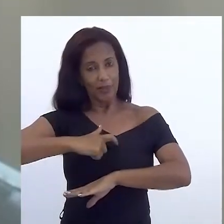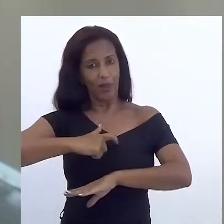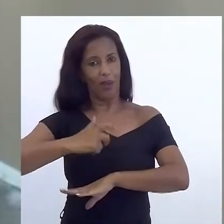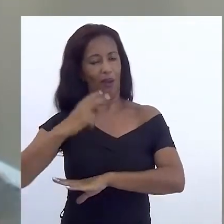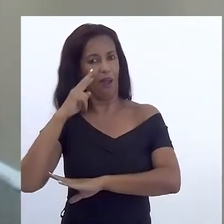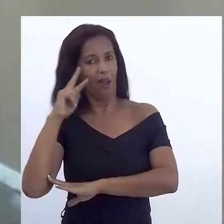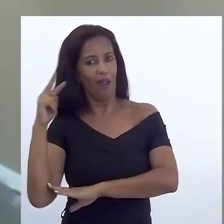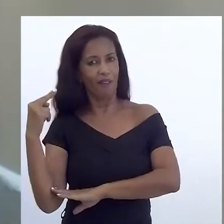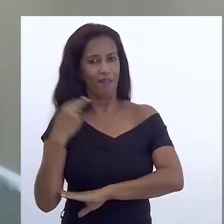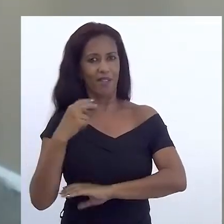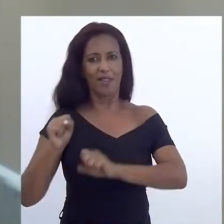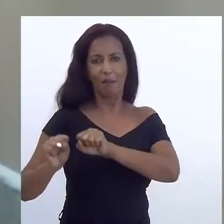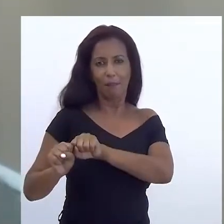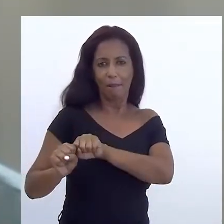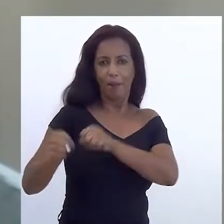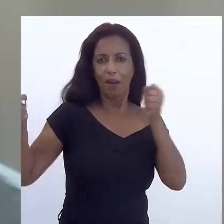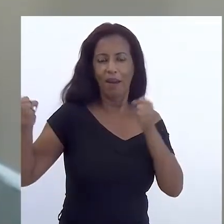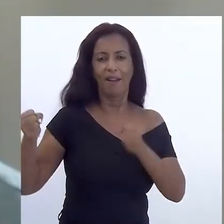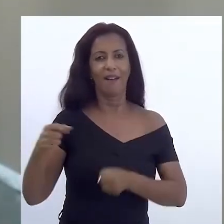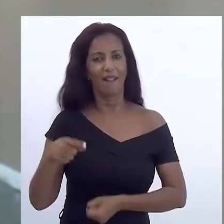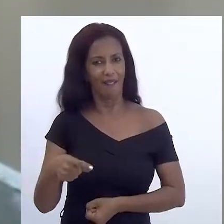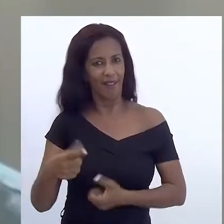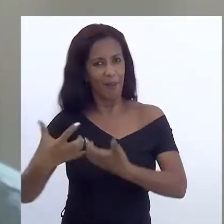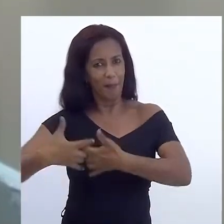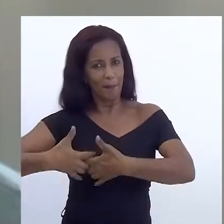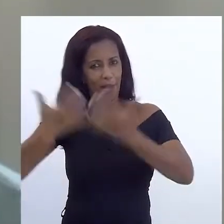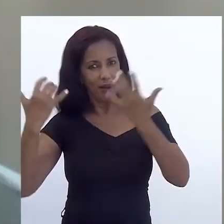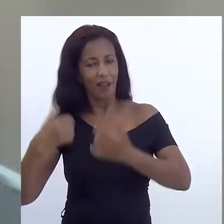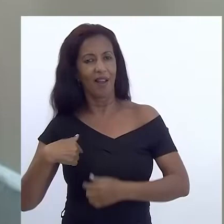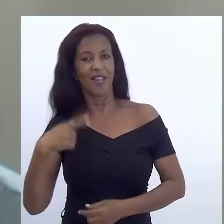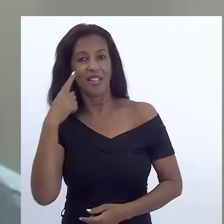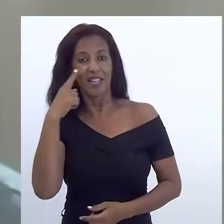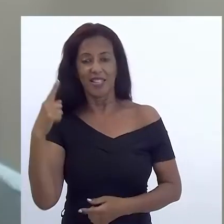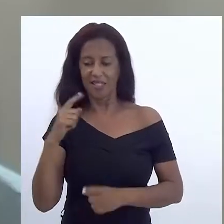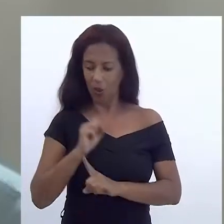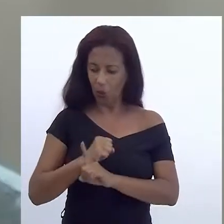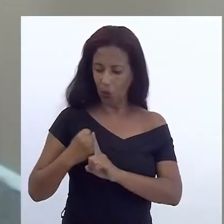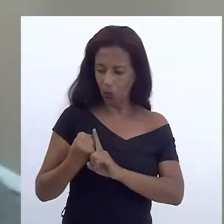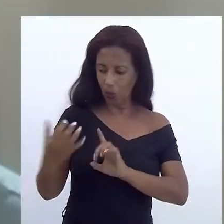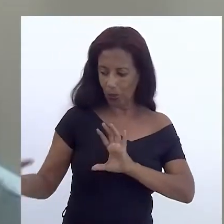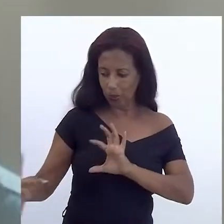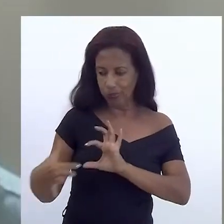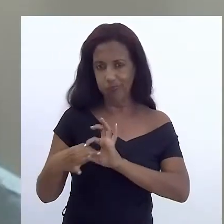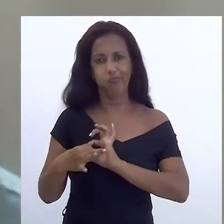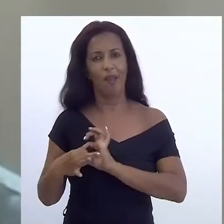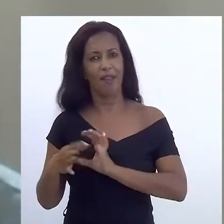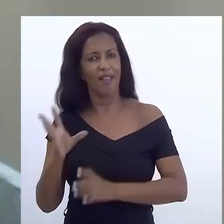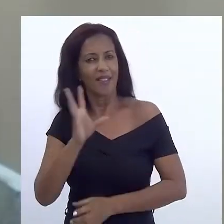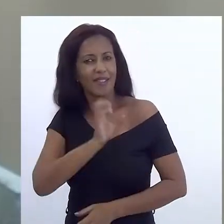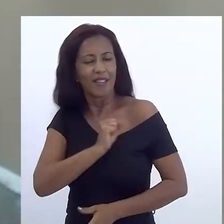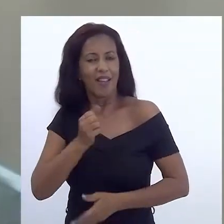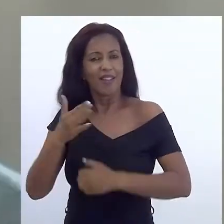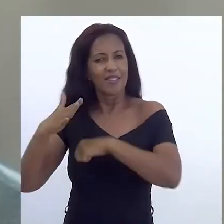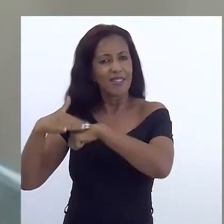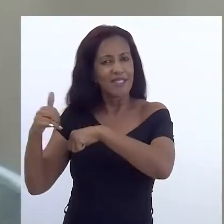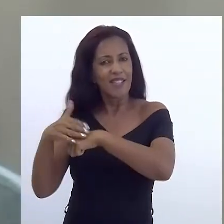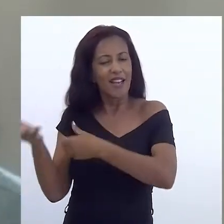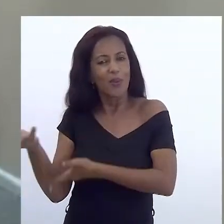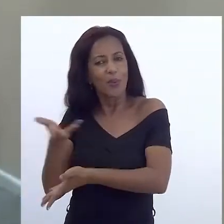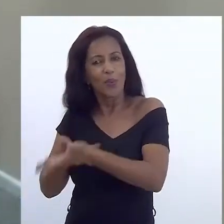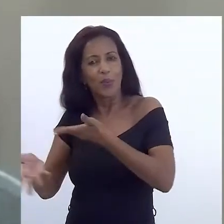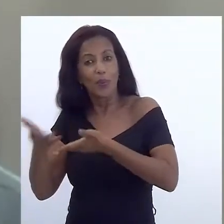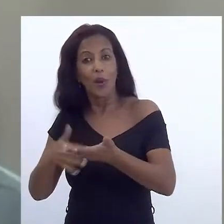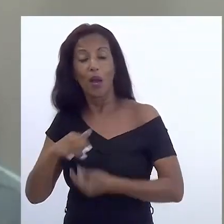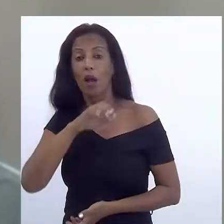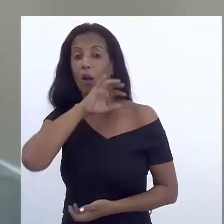vê essa quebra de barreiras, né, desse vínculo social se estabelecer, esse vínculo afetivo com o animal muito mais fácil do